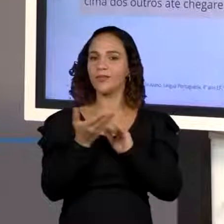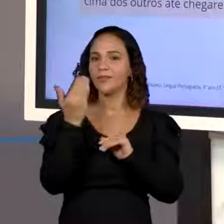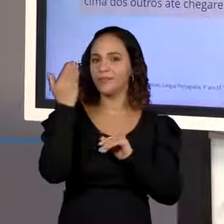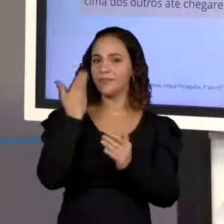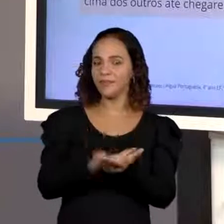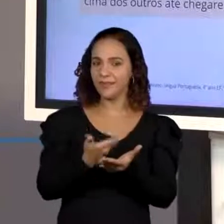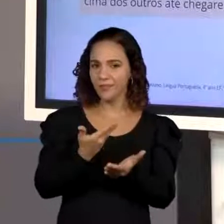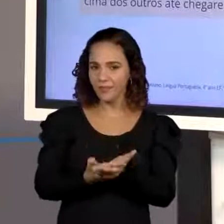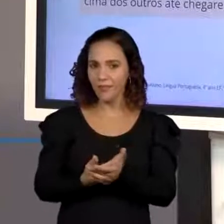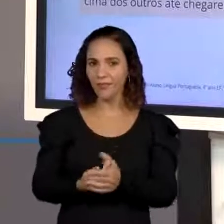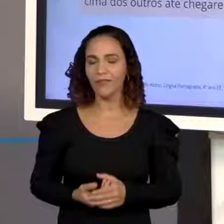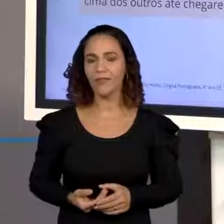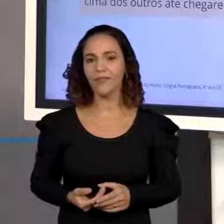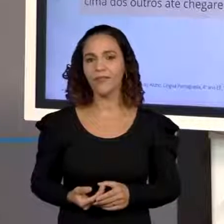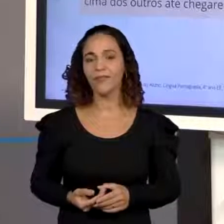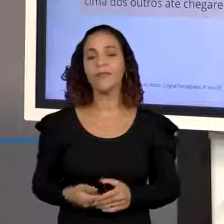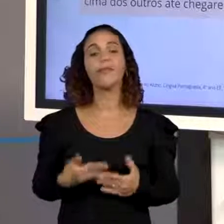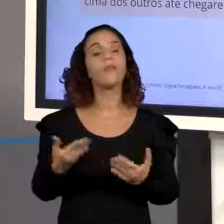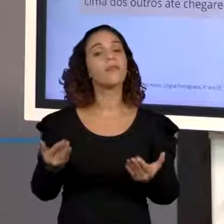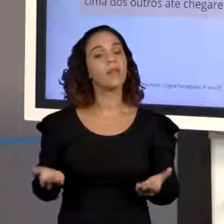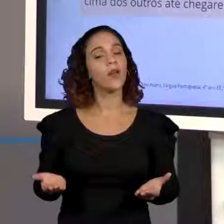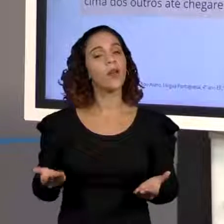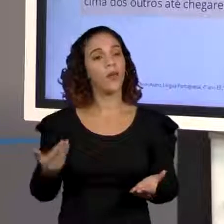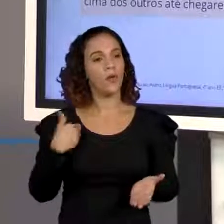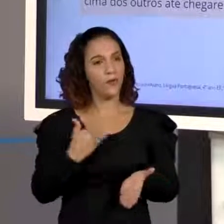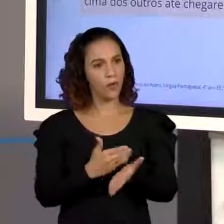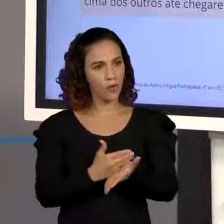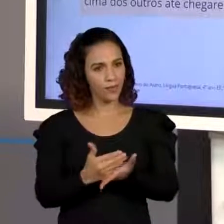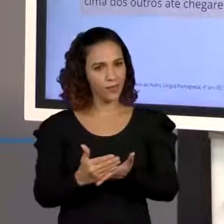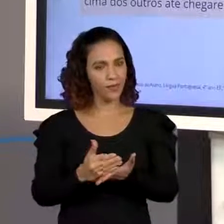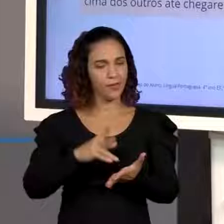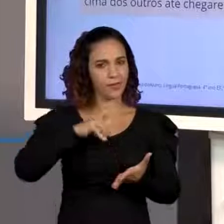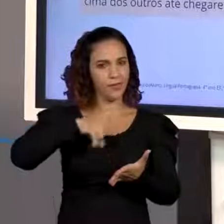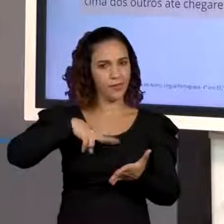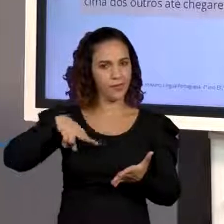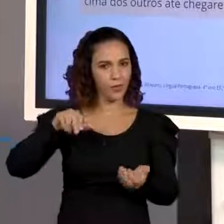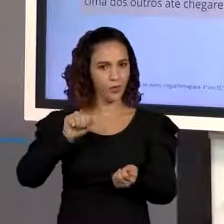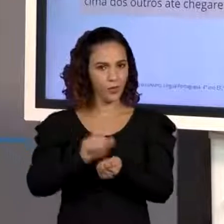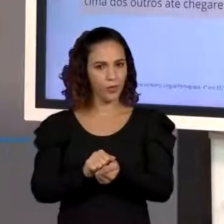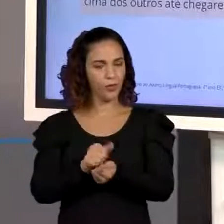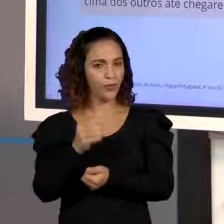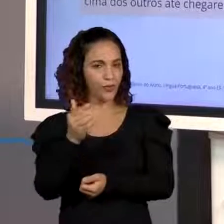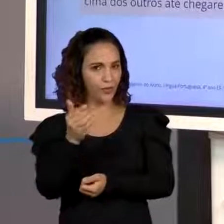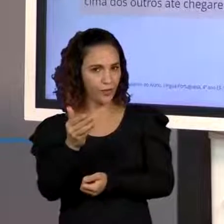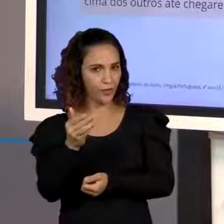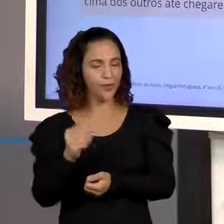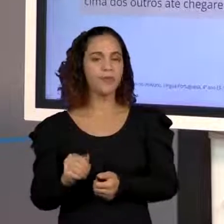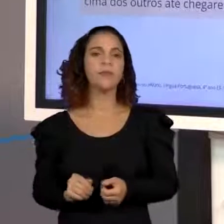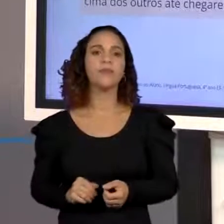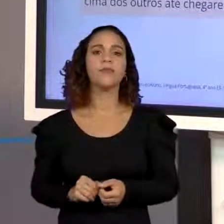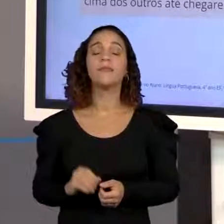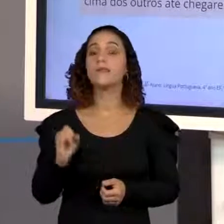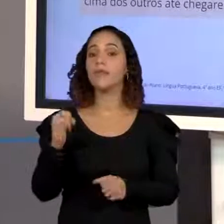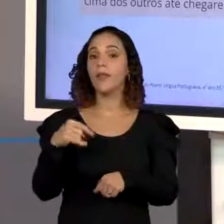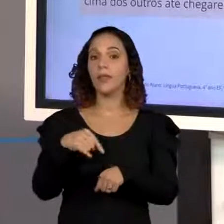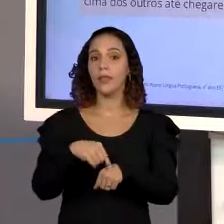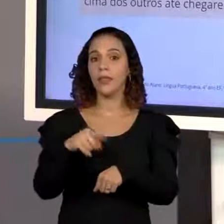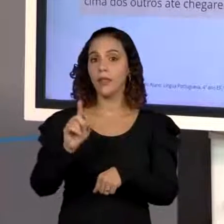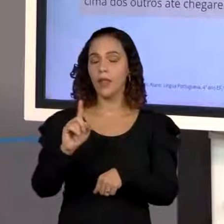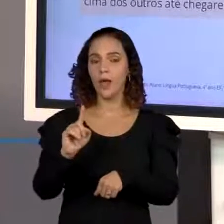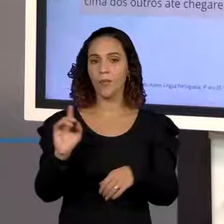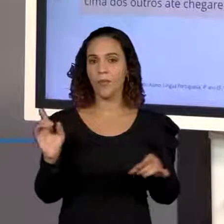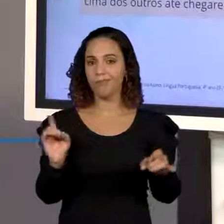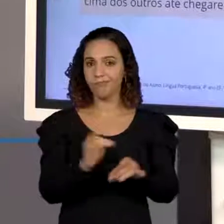aula. Então, o professor vai começar a ler esse conto aqui, juntinho com vocês aí na sala de aula. Se não der tempo de o